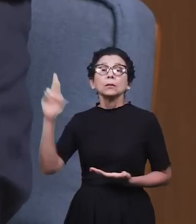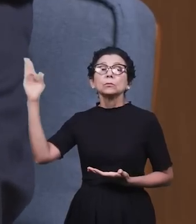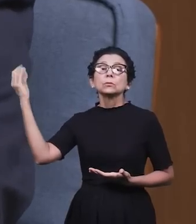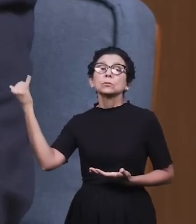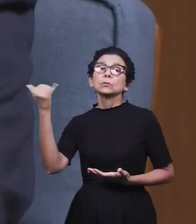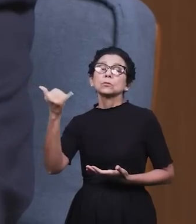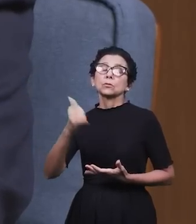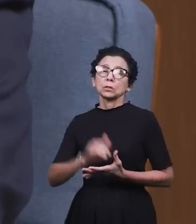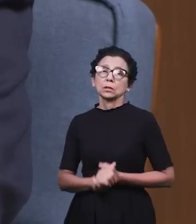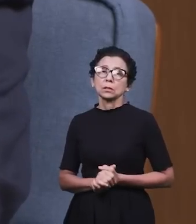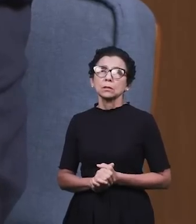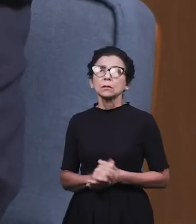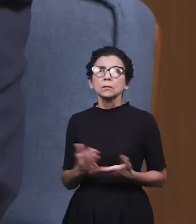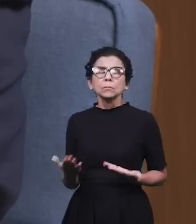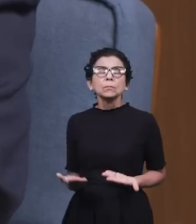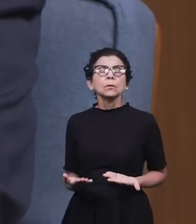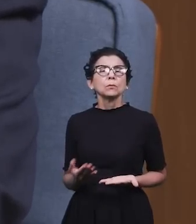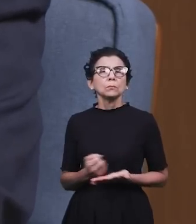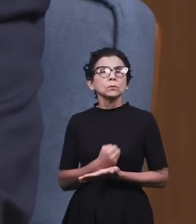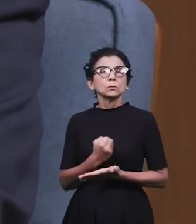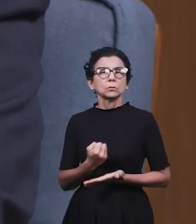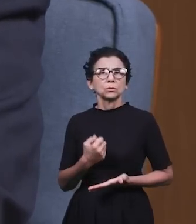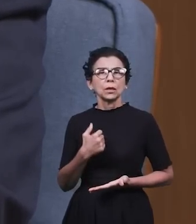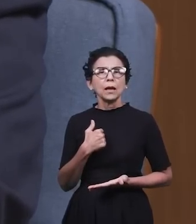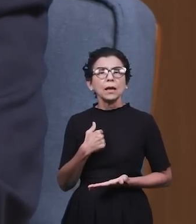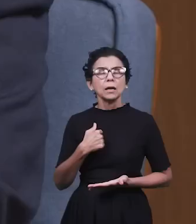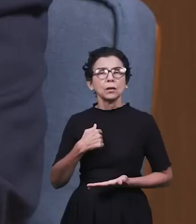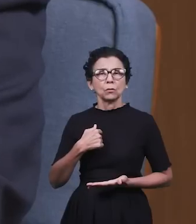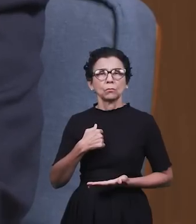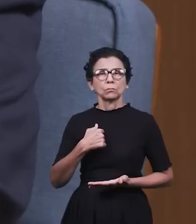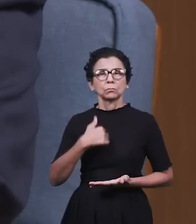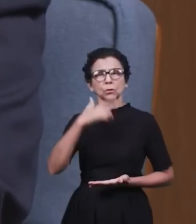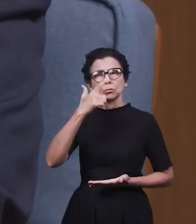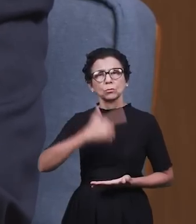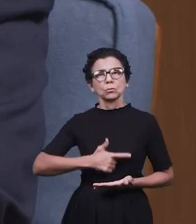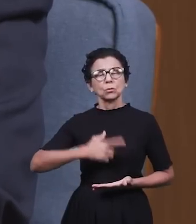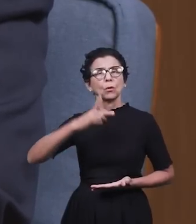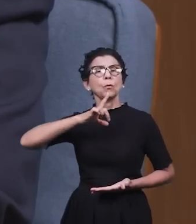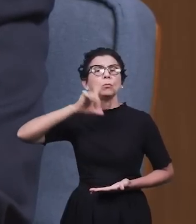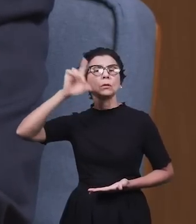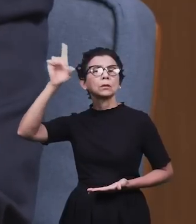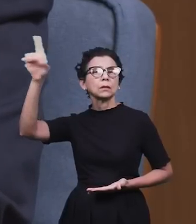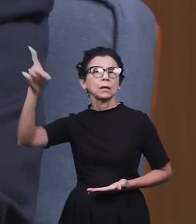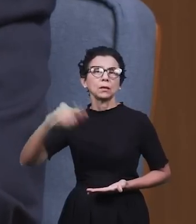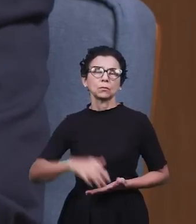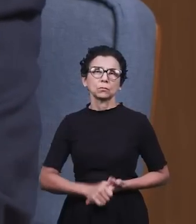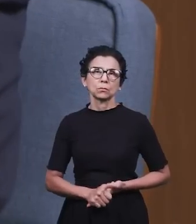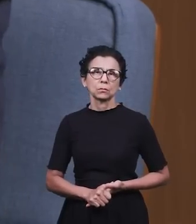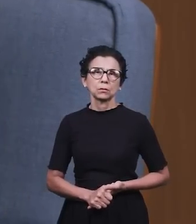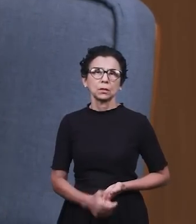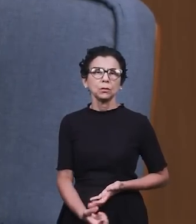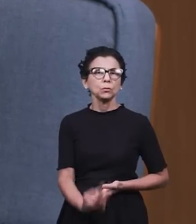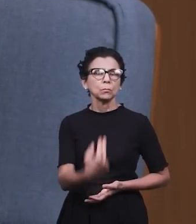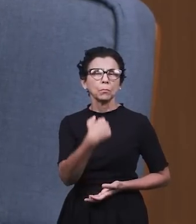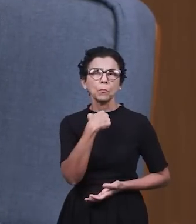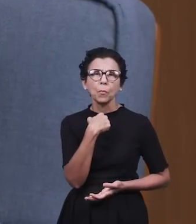dirigir as vossas vidas? Será que aquele que está longe, afastado, não pode